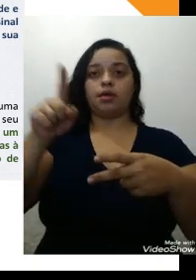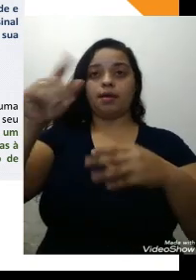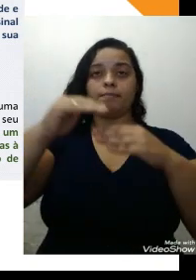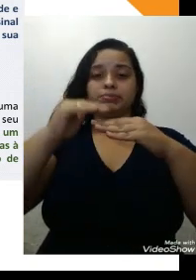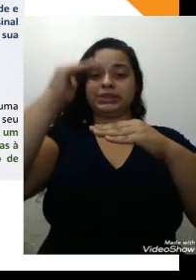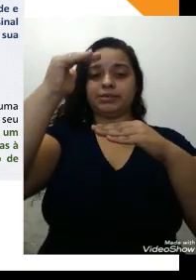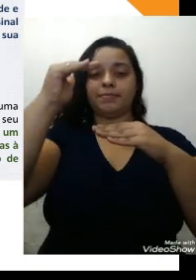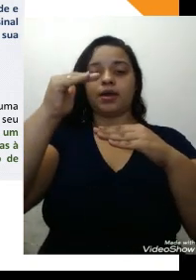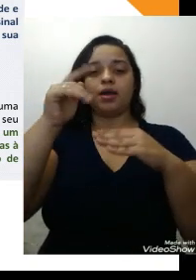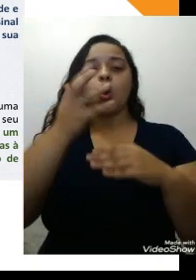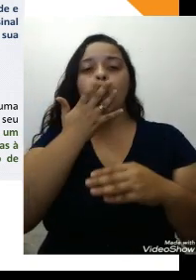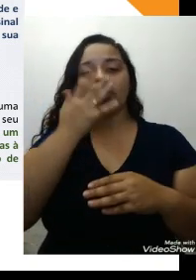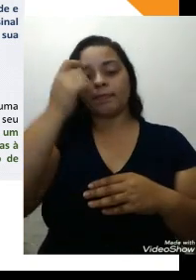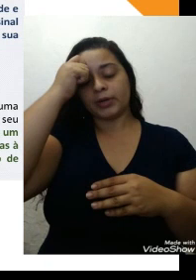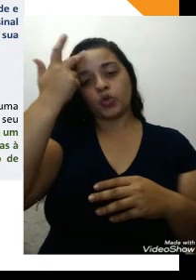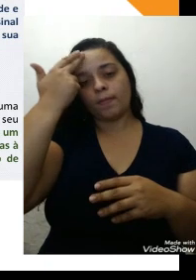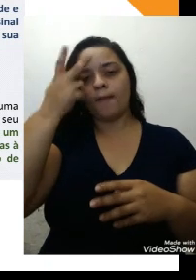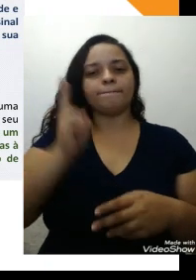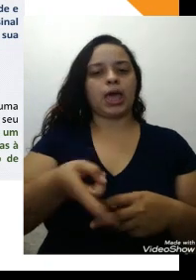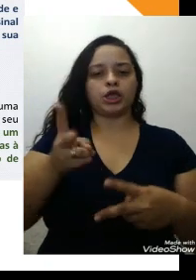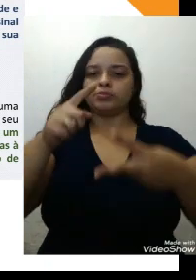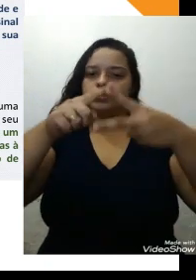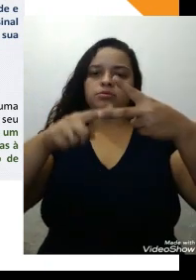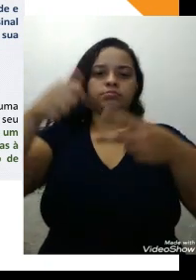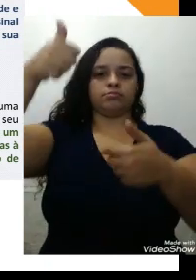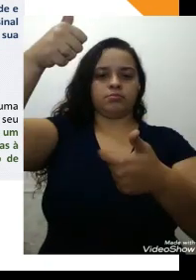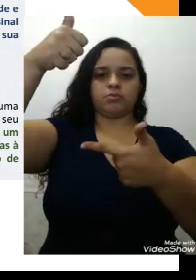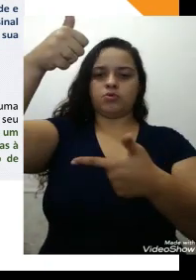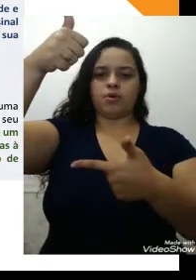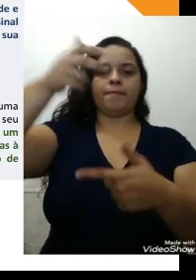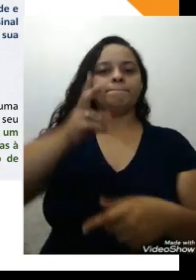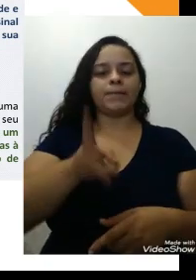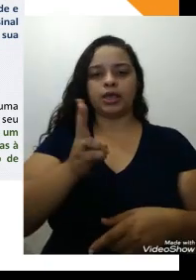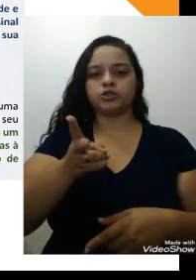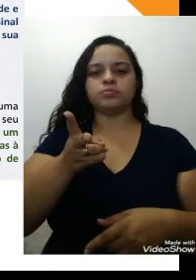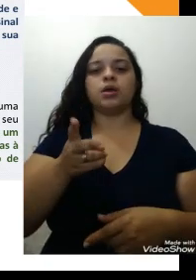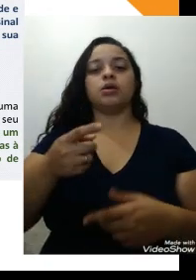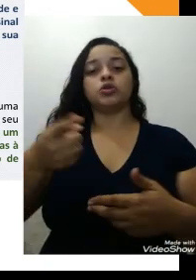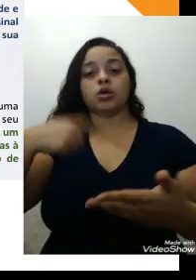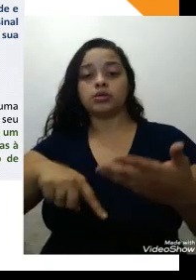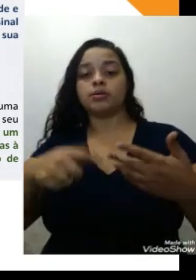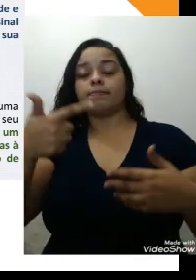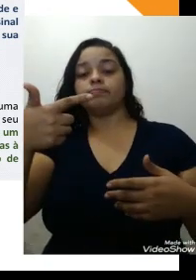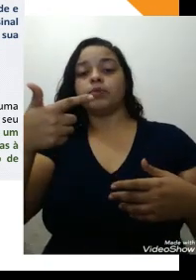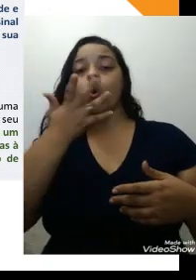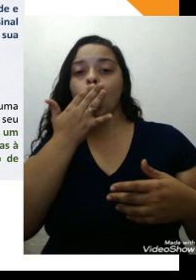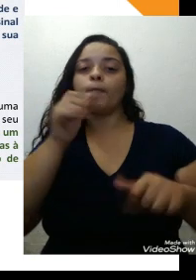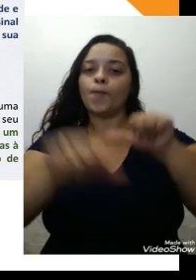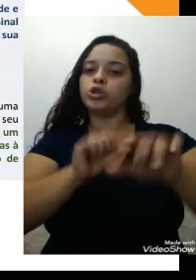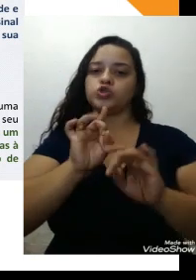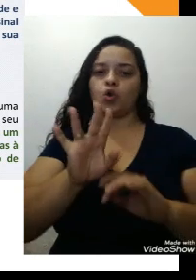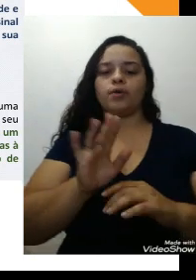inicial, contextualização, é a mesma. Vamos ler a contextualização e os direcionamentos para entender melhor como